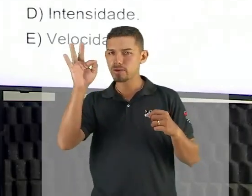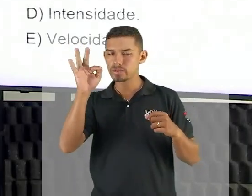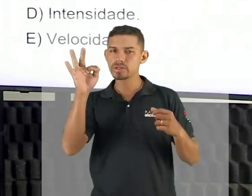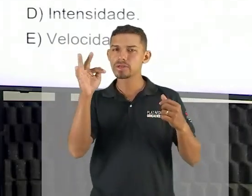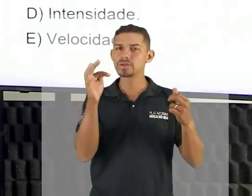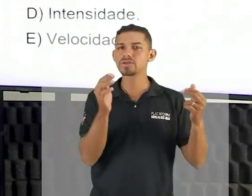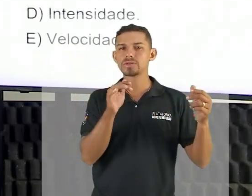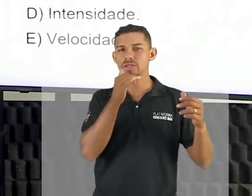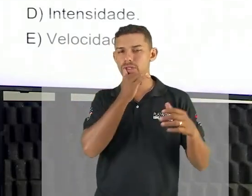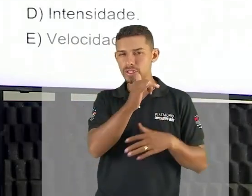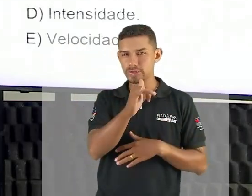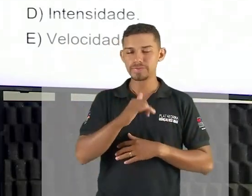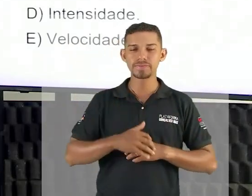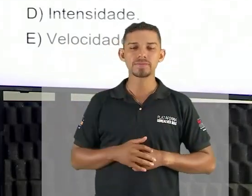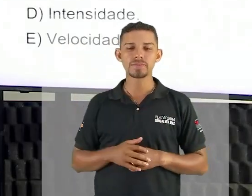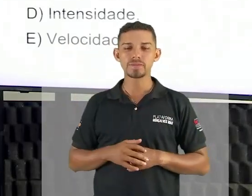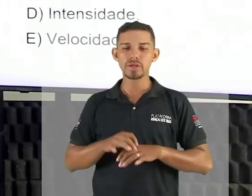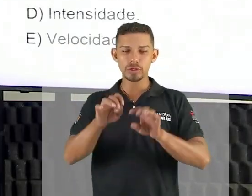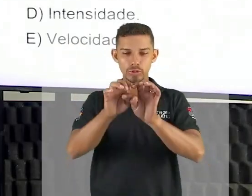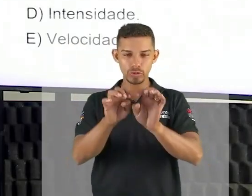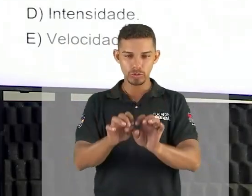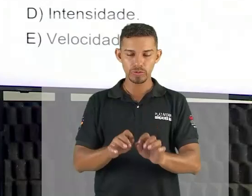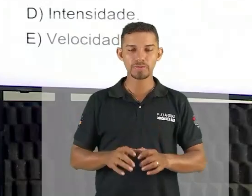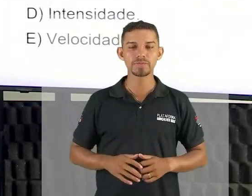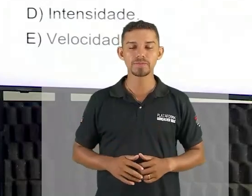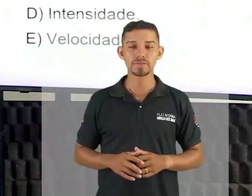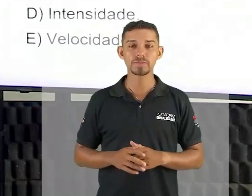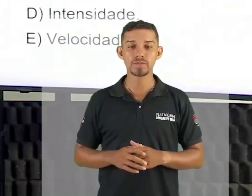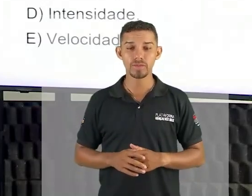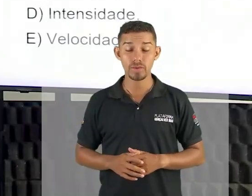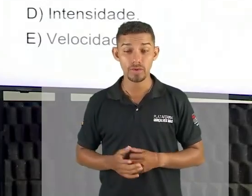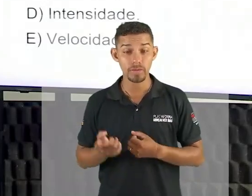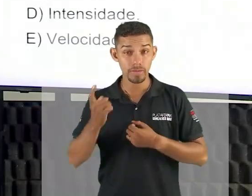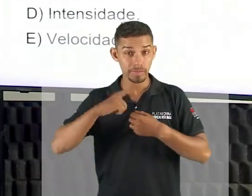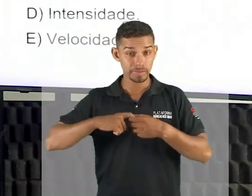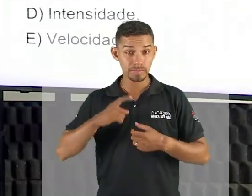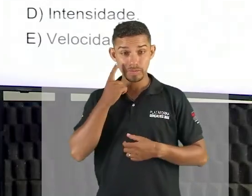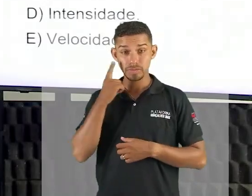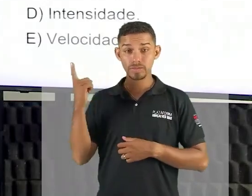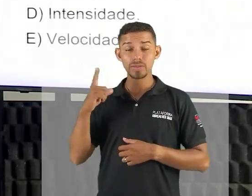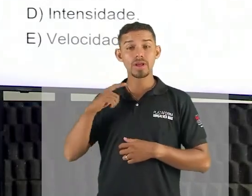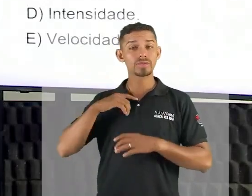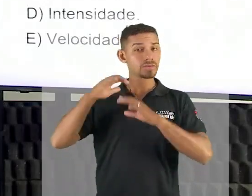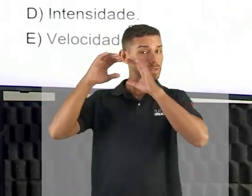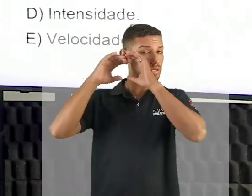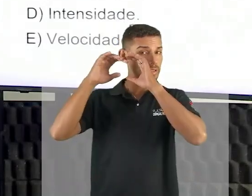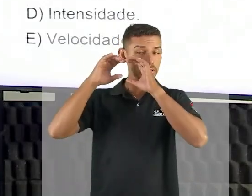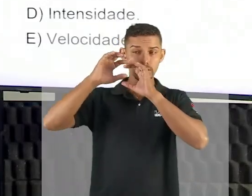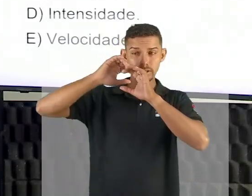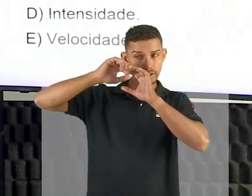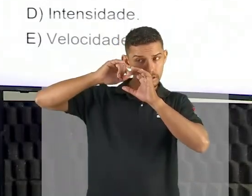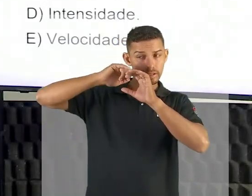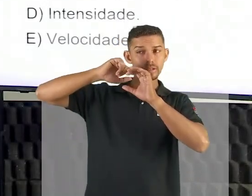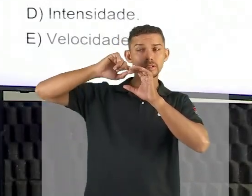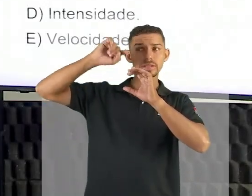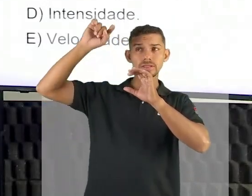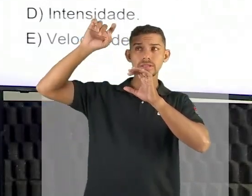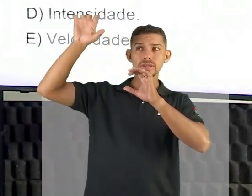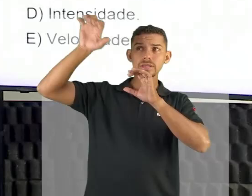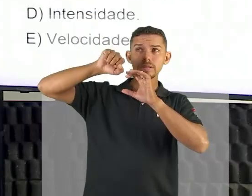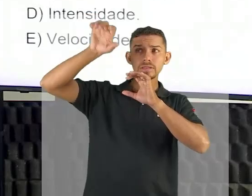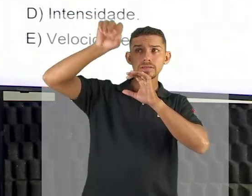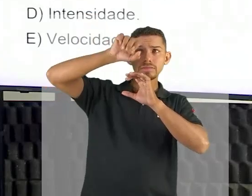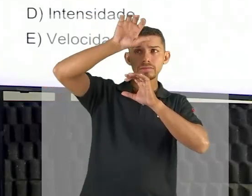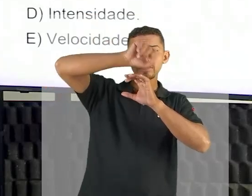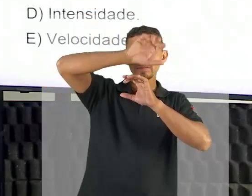energia de vibração da estrutura voltando aqui você tem o seu radinho a antena do rádio ela capta